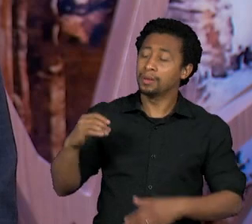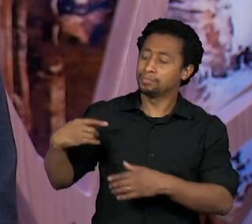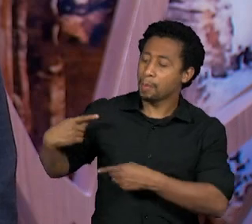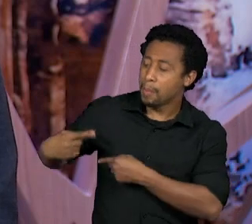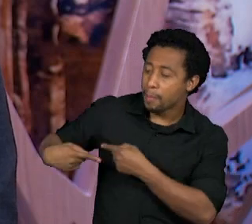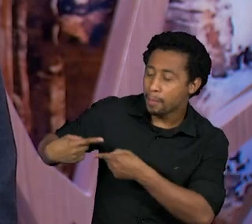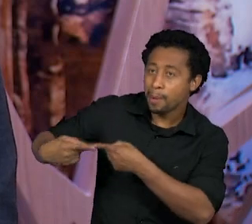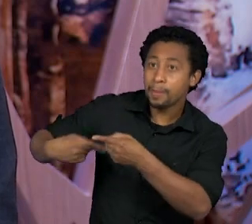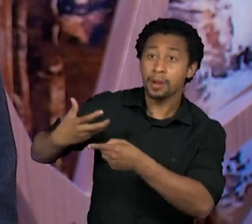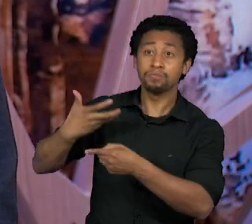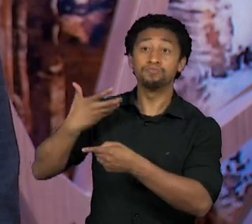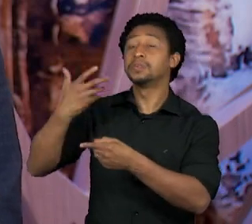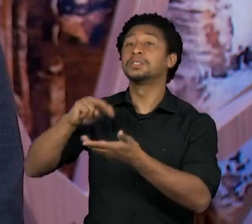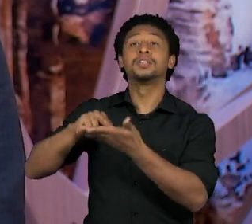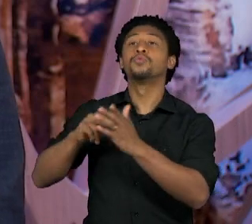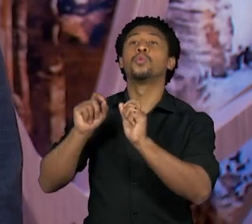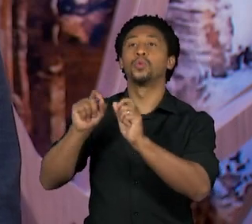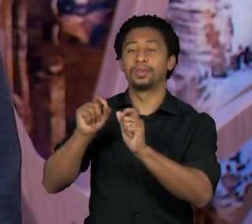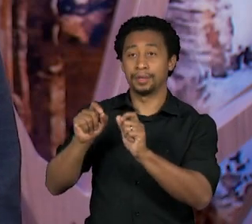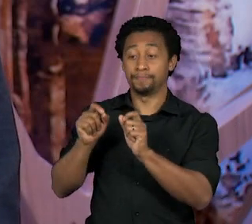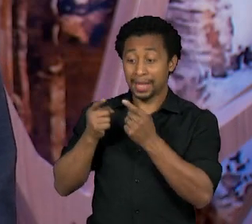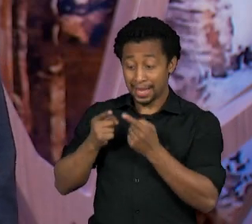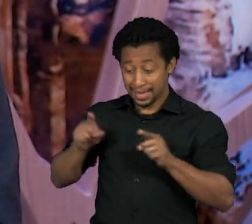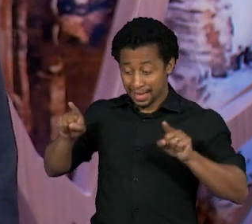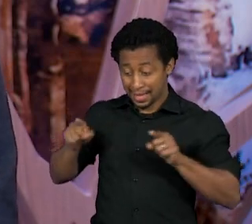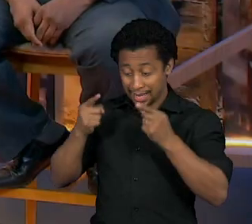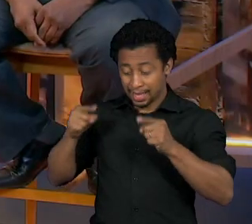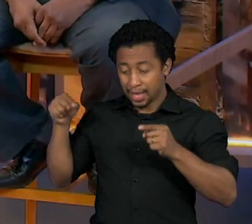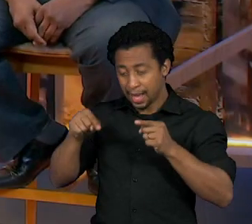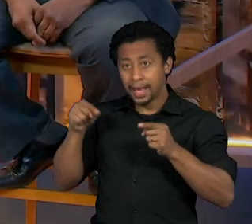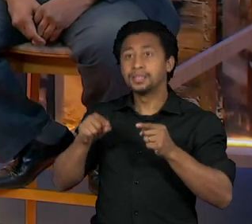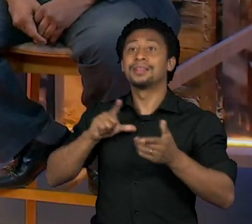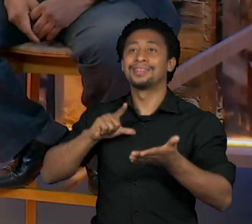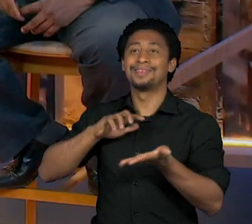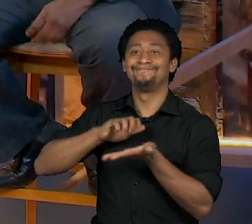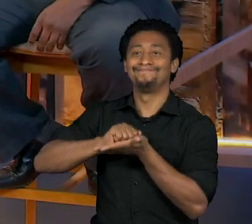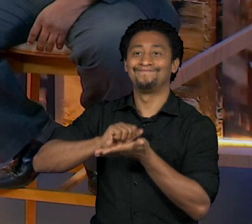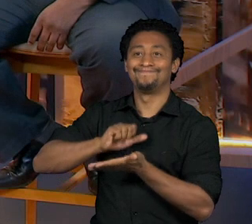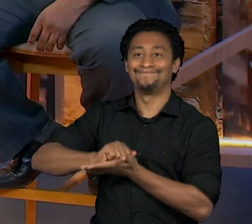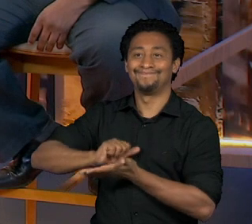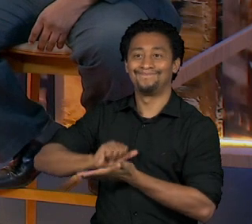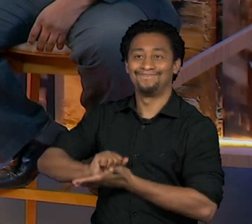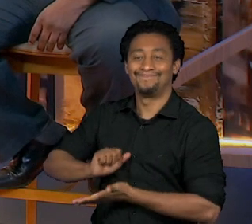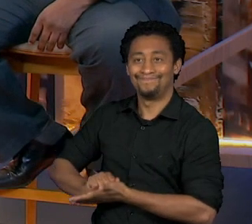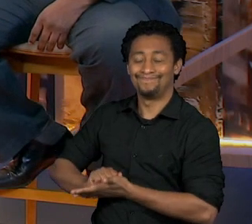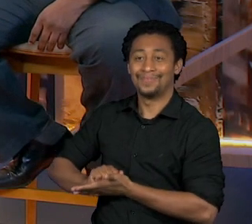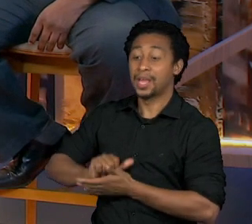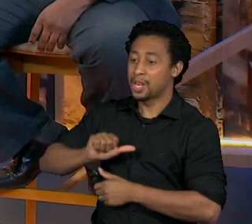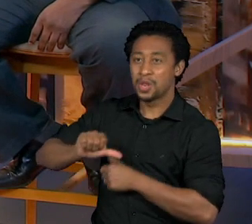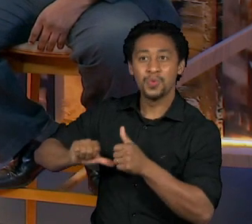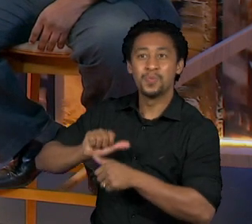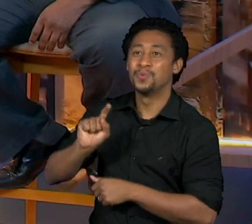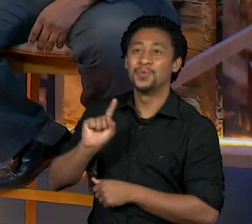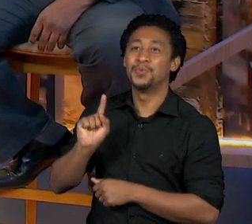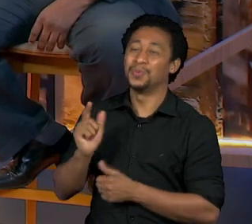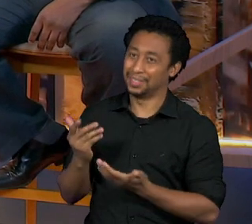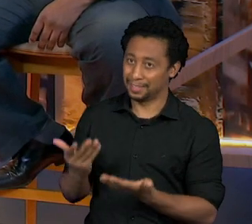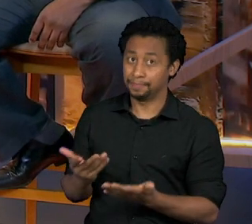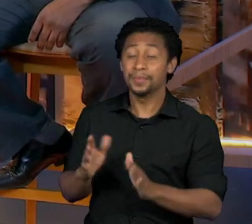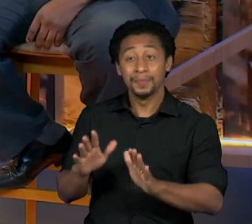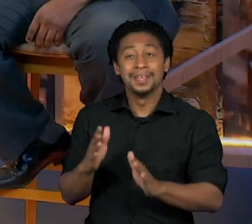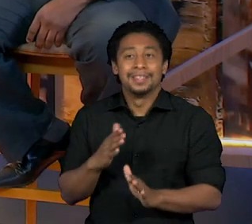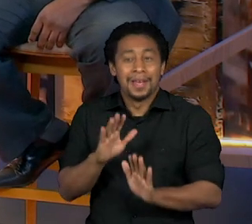só fazer uma observação da fala, claro, do Fernando, que foi uma satisfação muito grande chegar aqui e